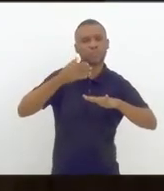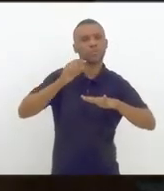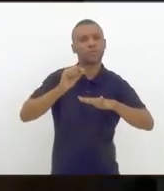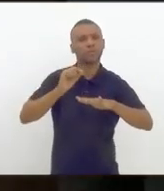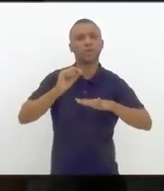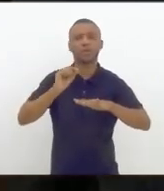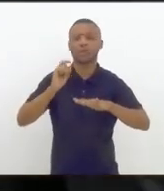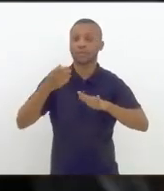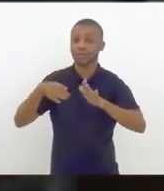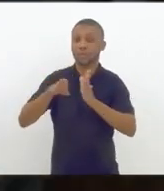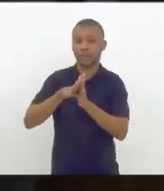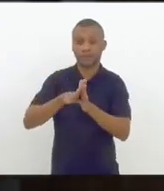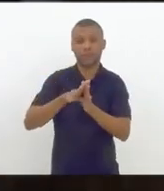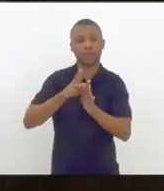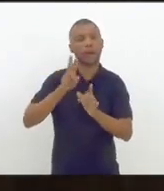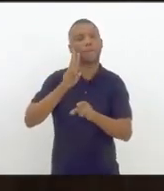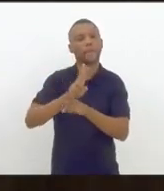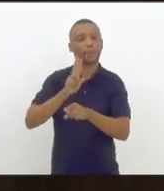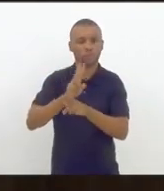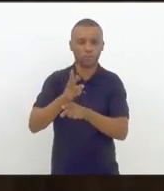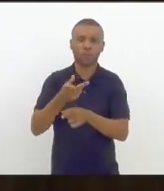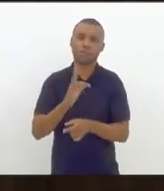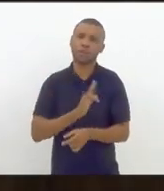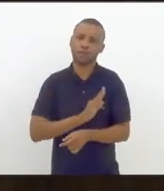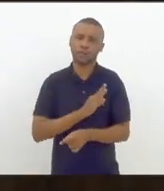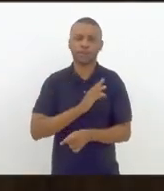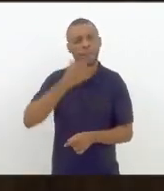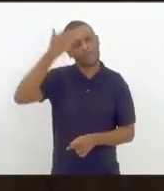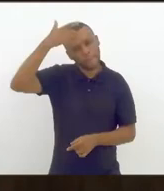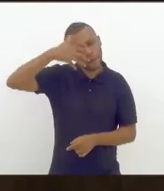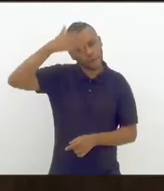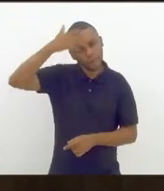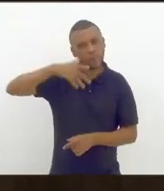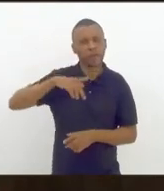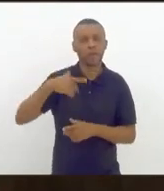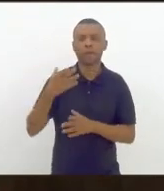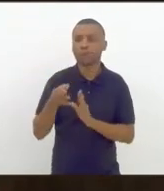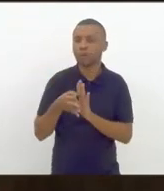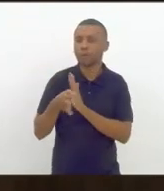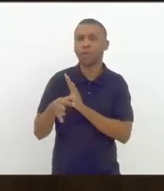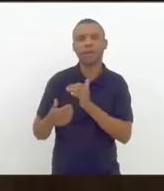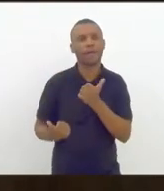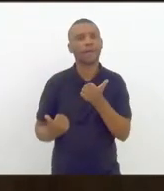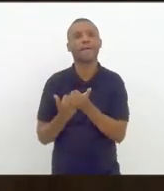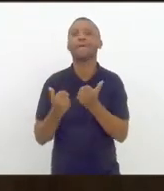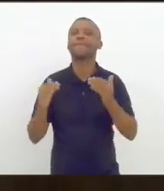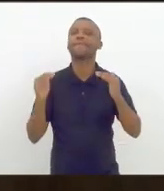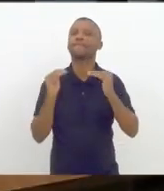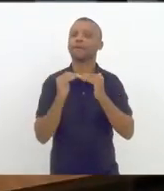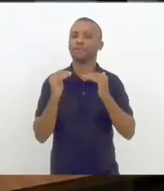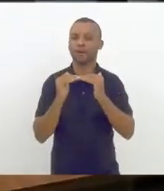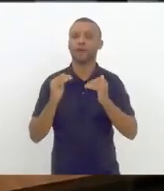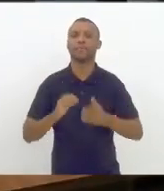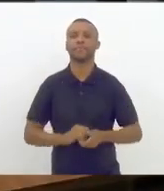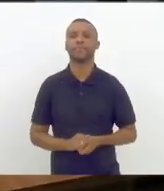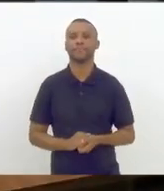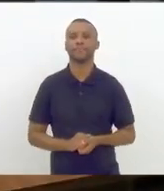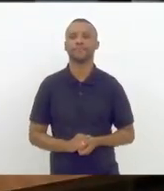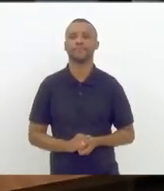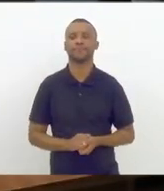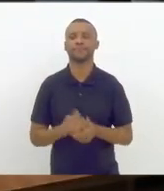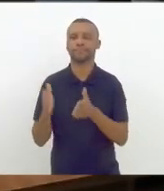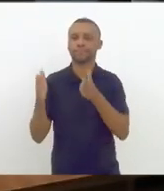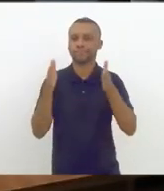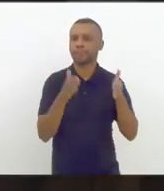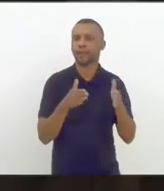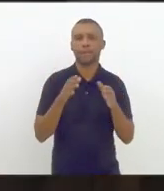da Patrulha Maria da Penha. Então, nesse sentido, o nosso parecer é favorável. Pela